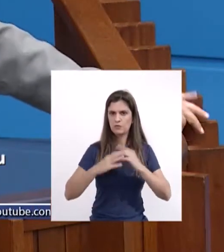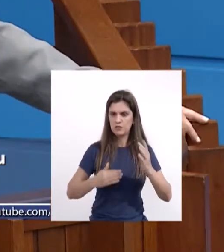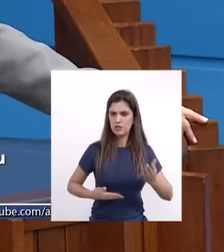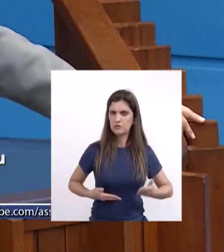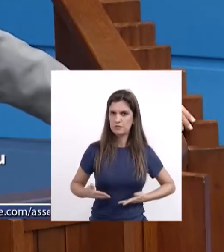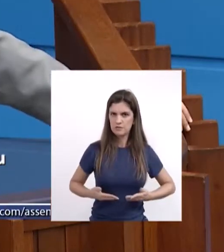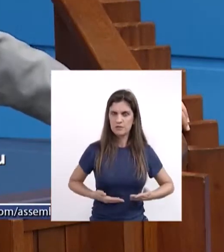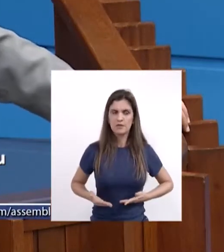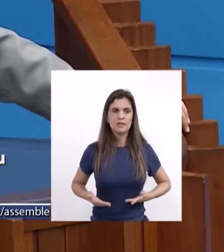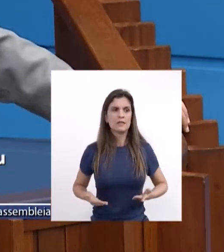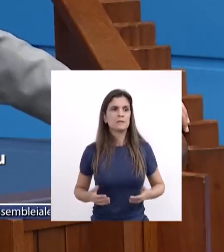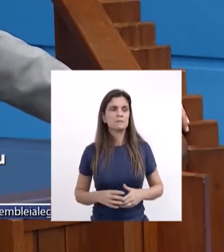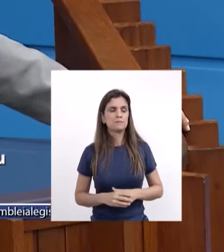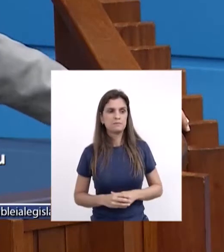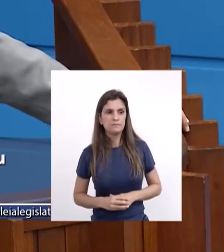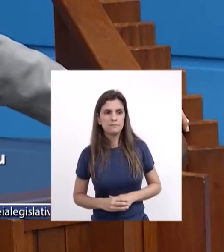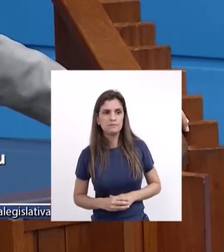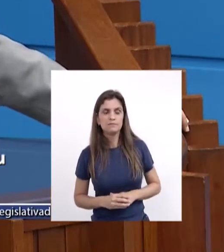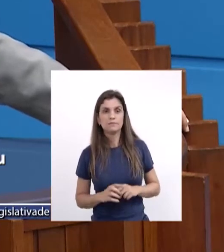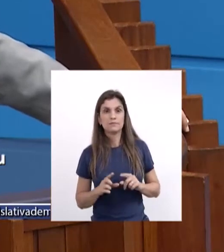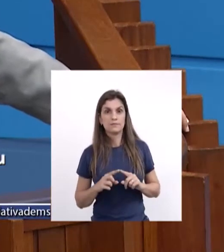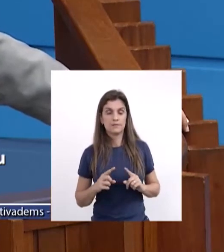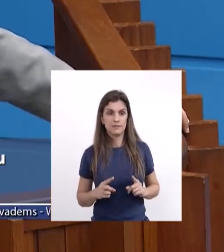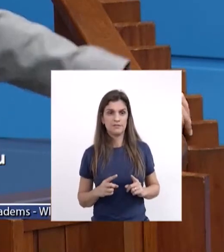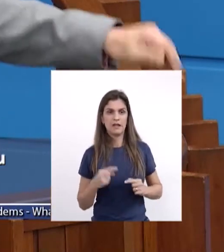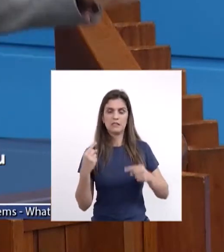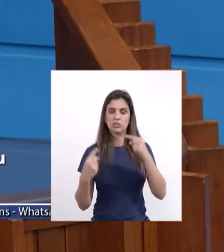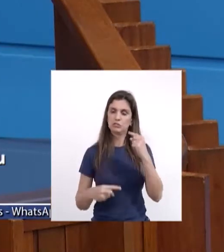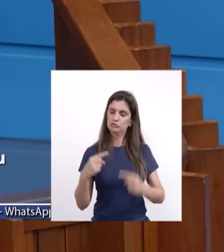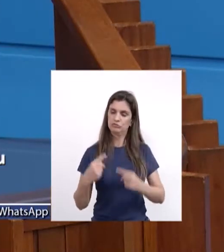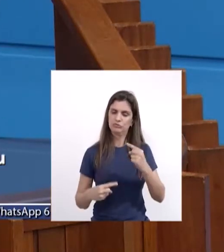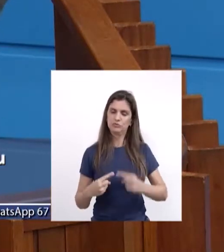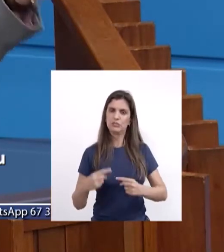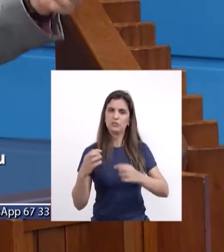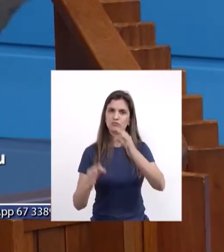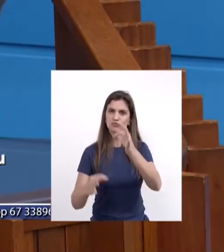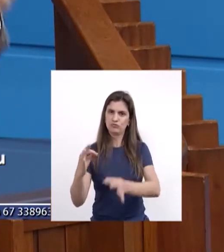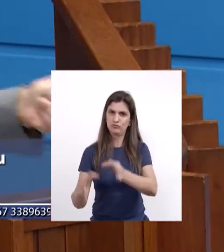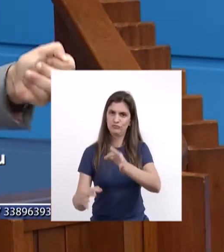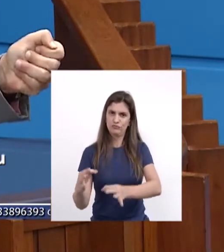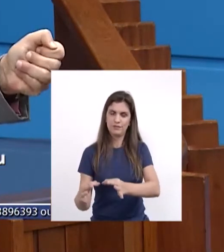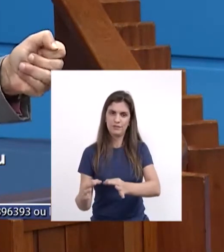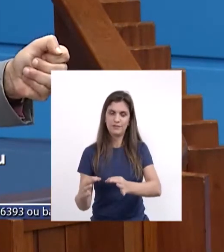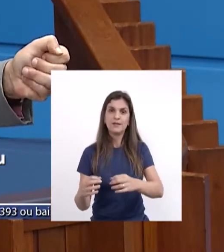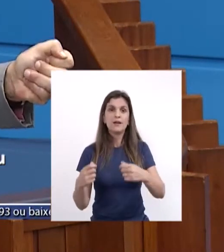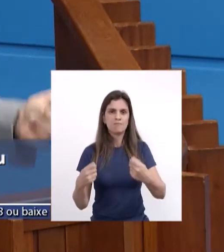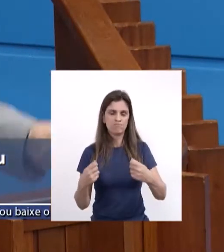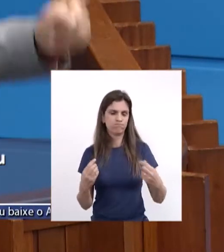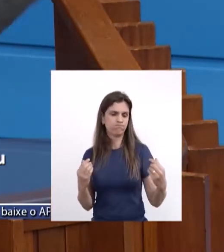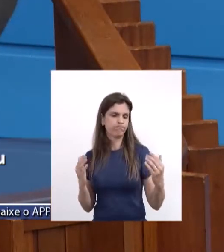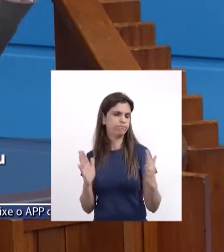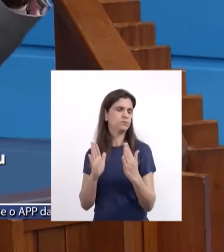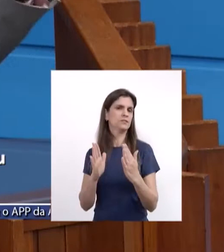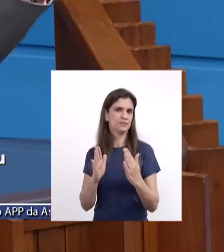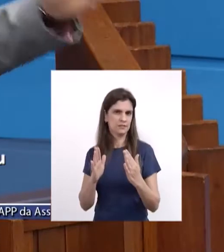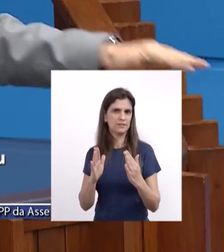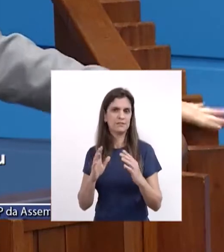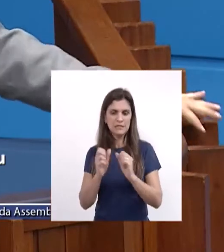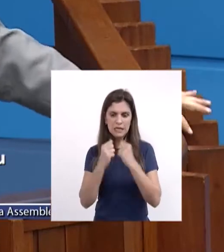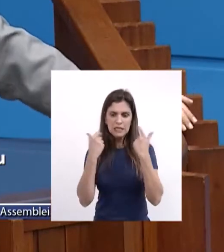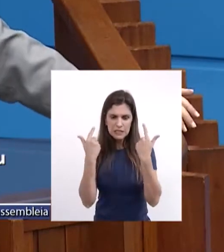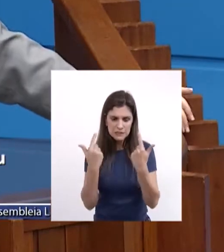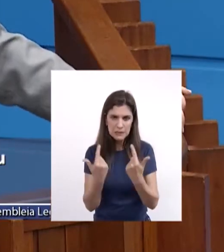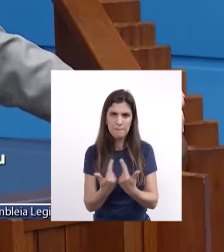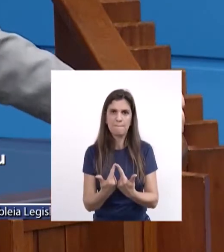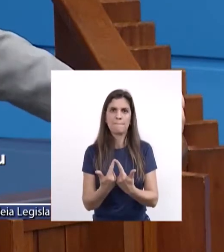nós ficarmos na dependência da discussão judicial, e se não tiver enfrentamento firme desta casa, se não tiver o comprometimento